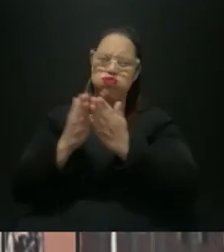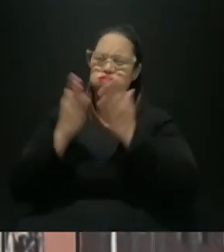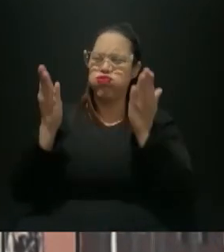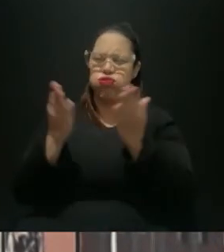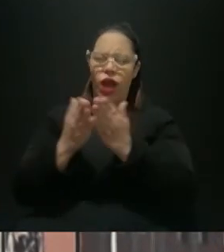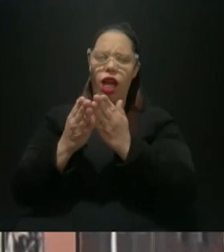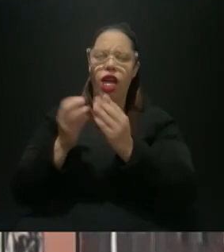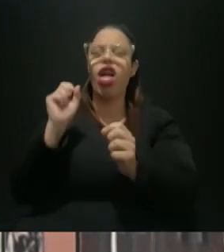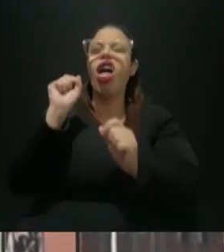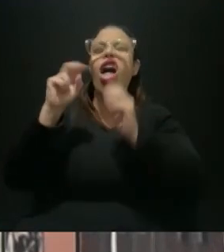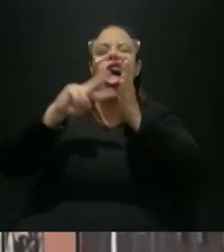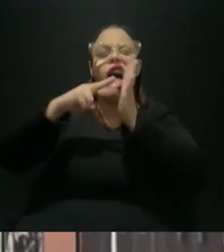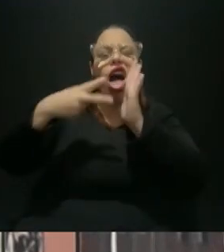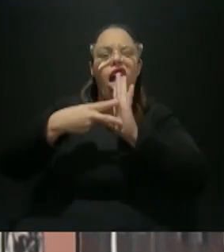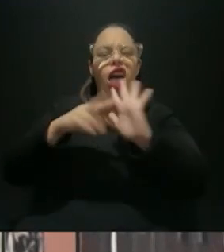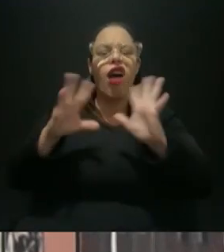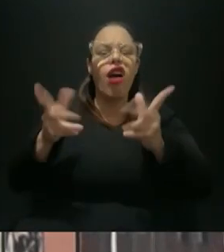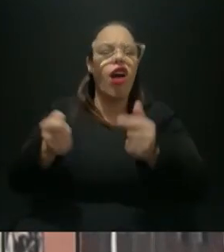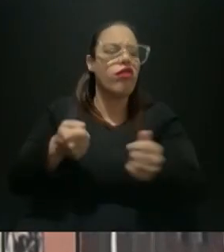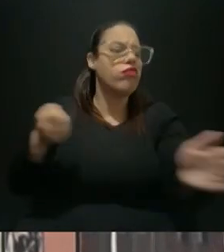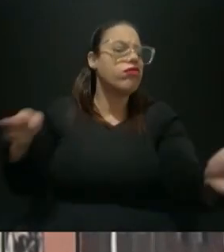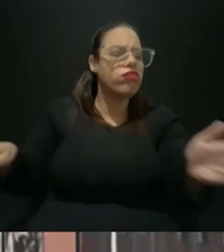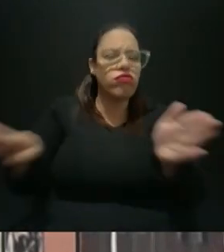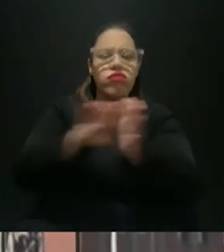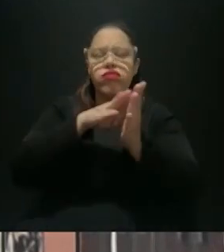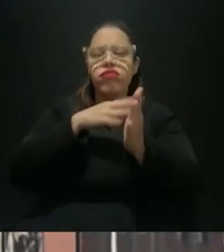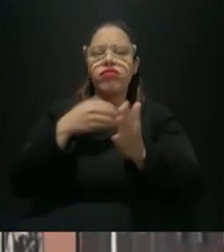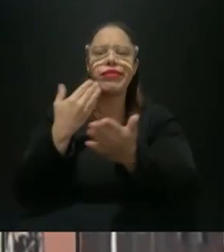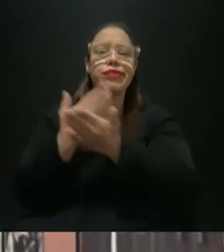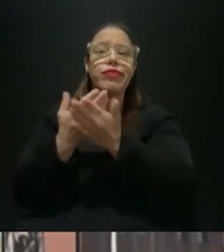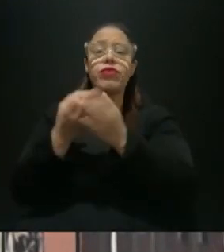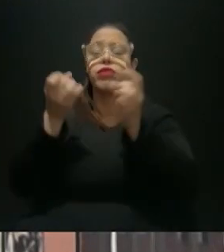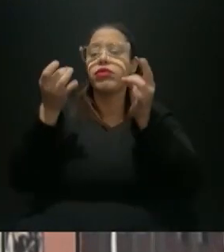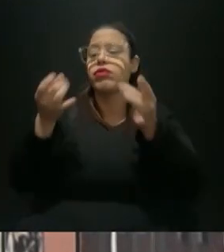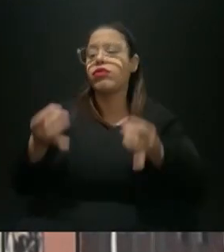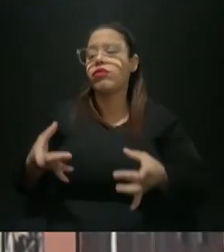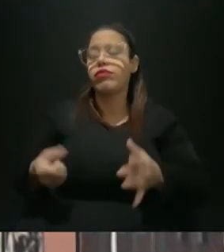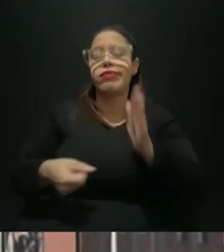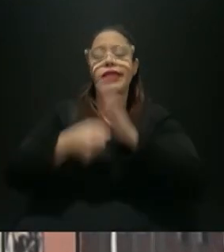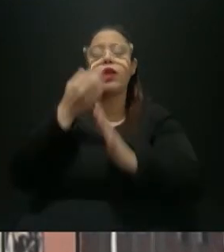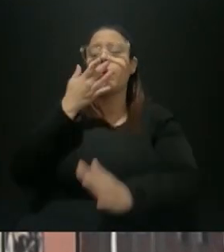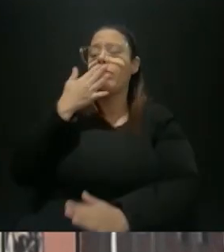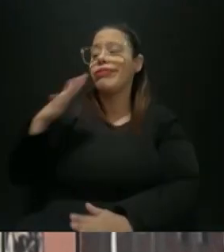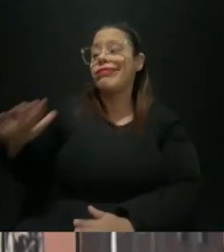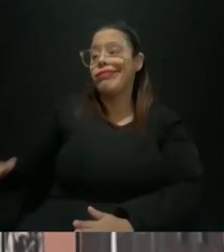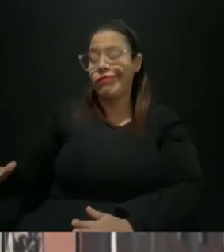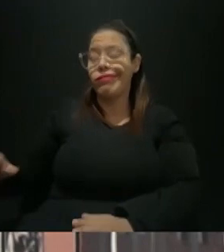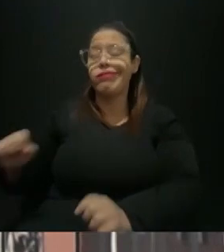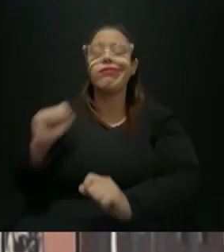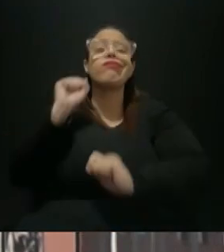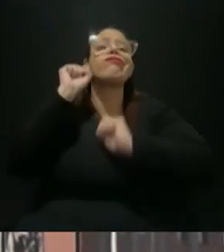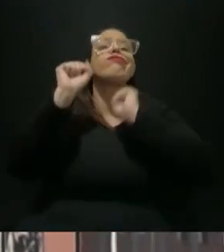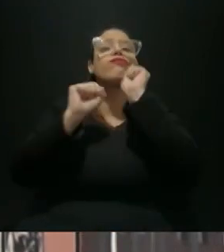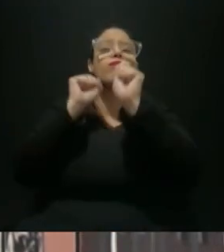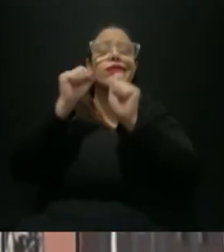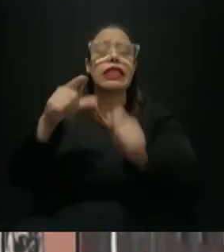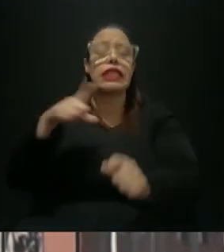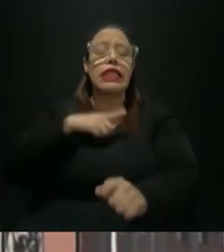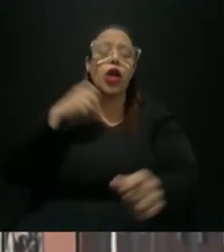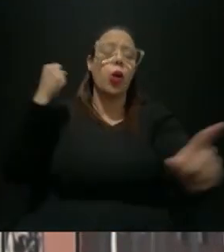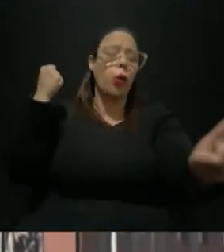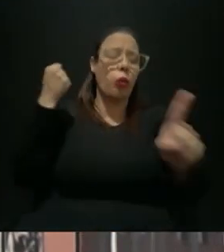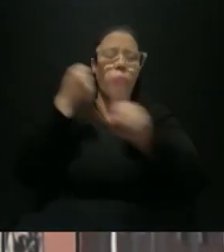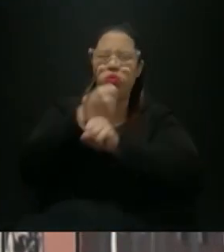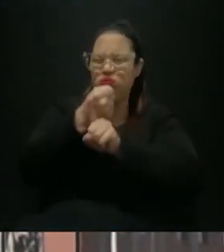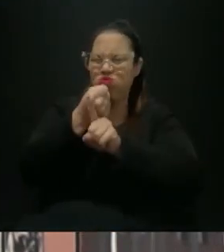muitas delas não têm acesso a uma educação de qualidade na primeira infância. Isso pode ter também um impacto significativo